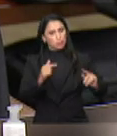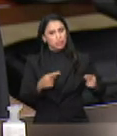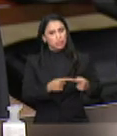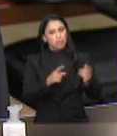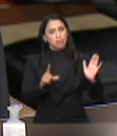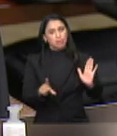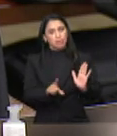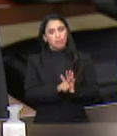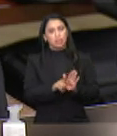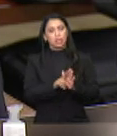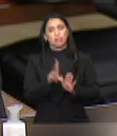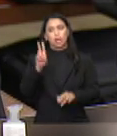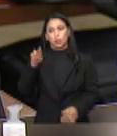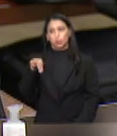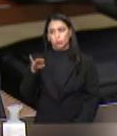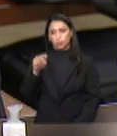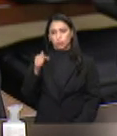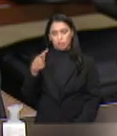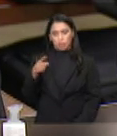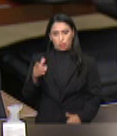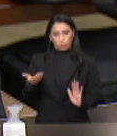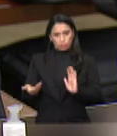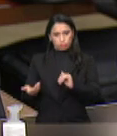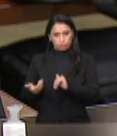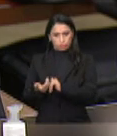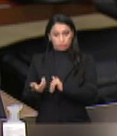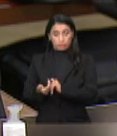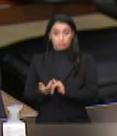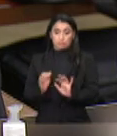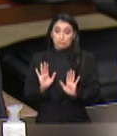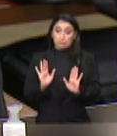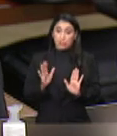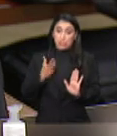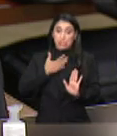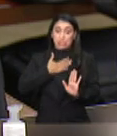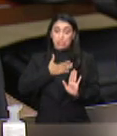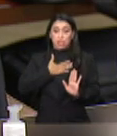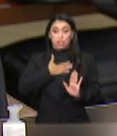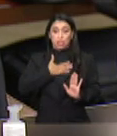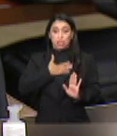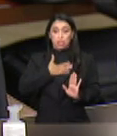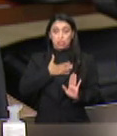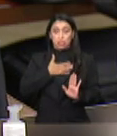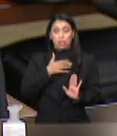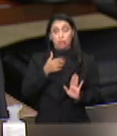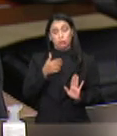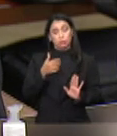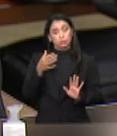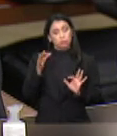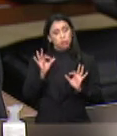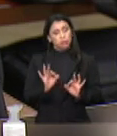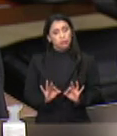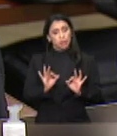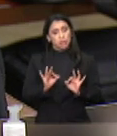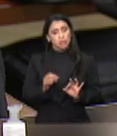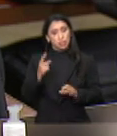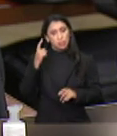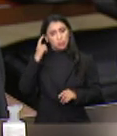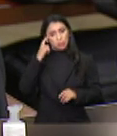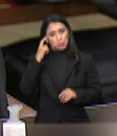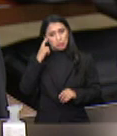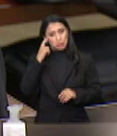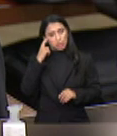da União. Salvo engano meu, esse foi também um entendimento